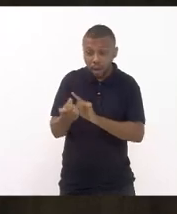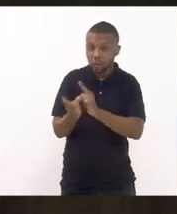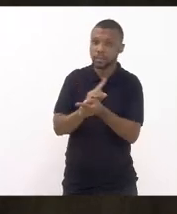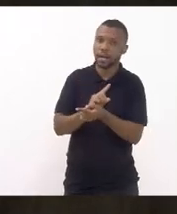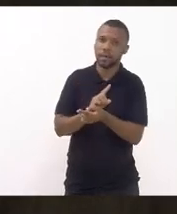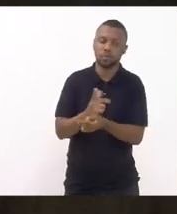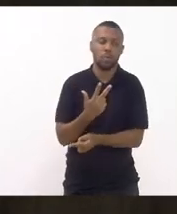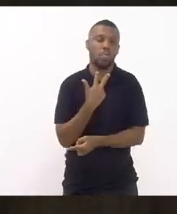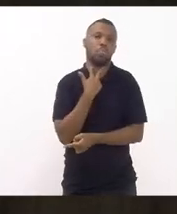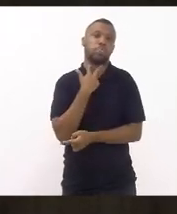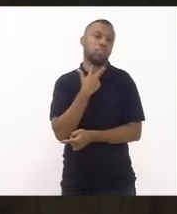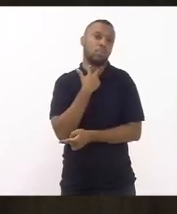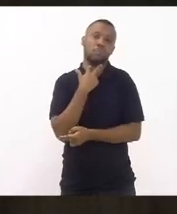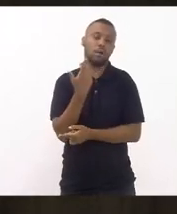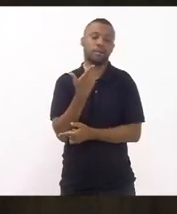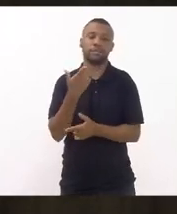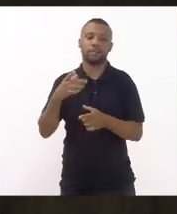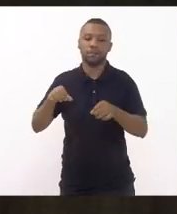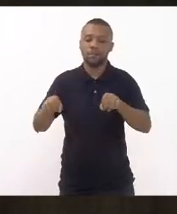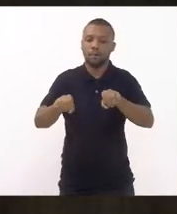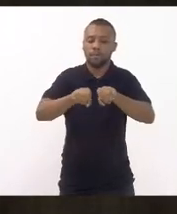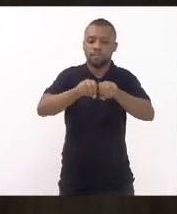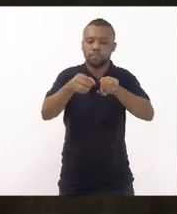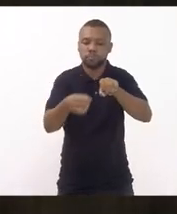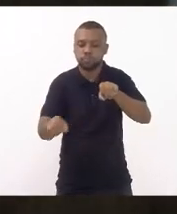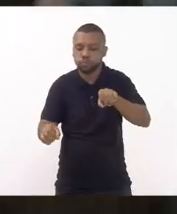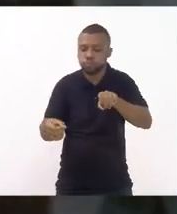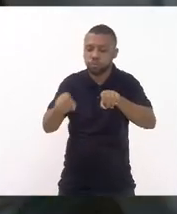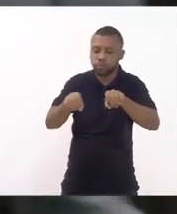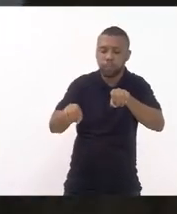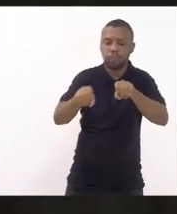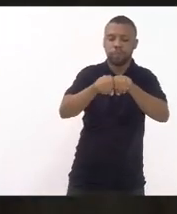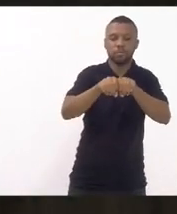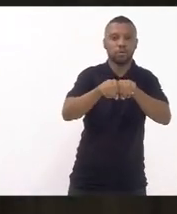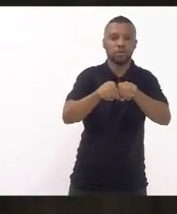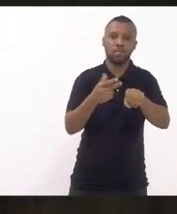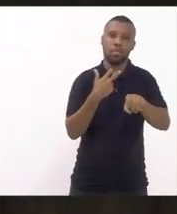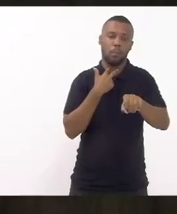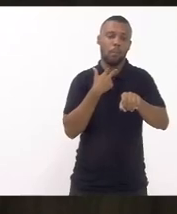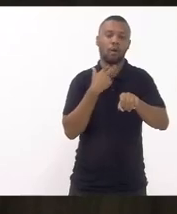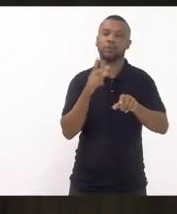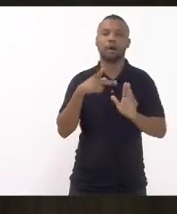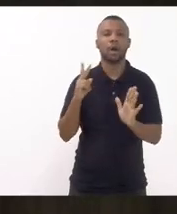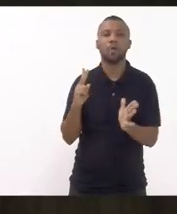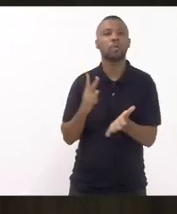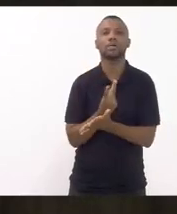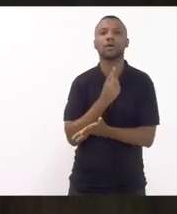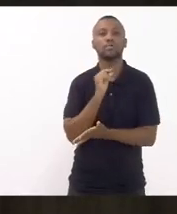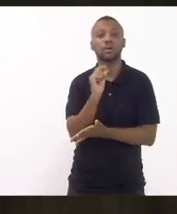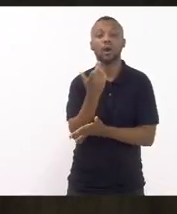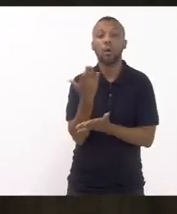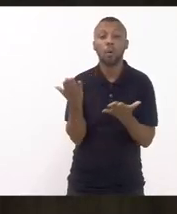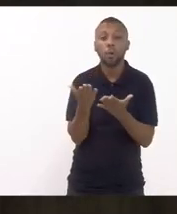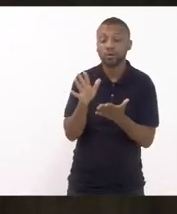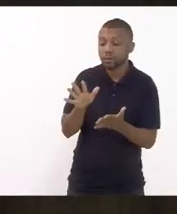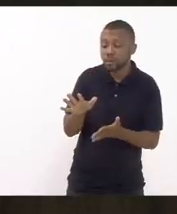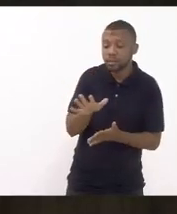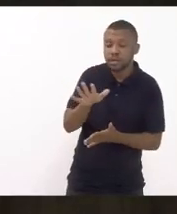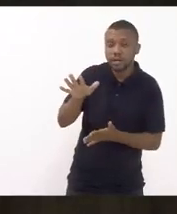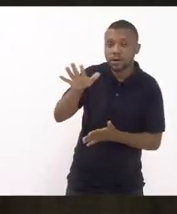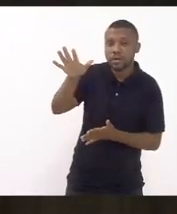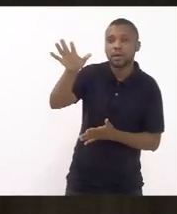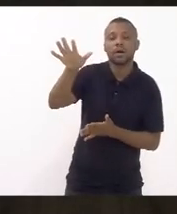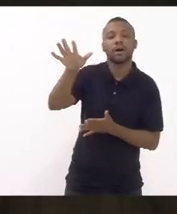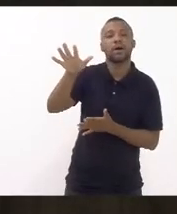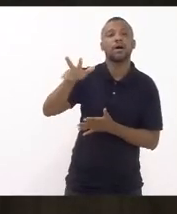não pode fazer a ligação. E o que que acontece hoje, senhora presidente? Nas encostas, não só